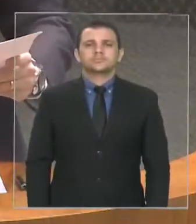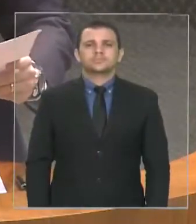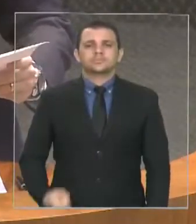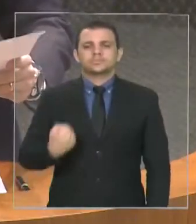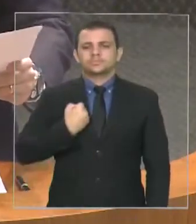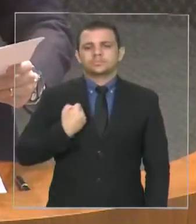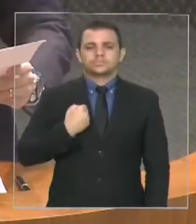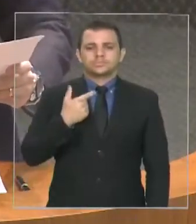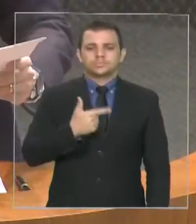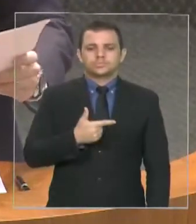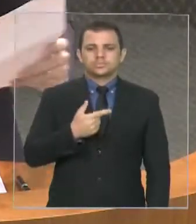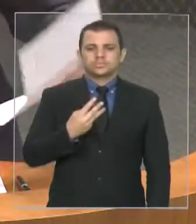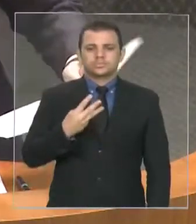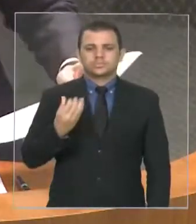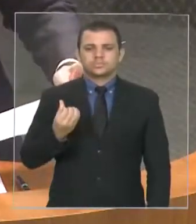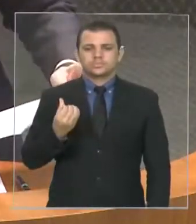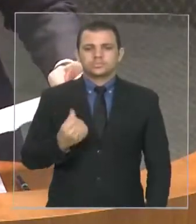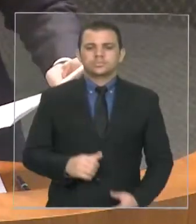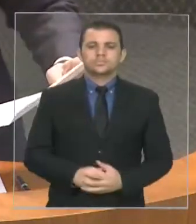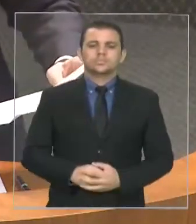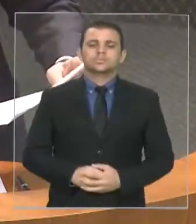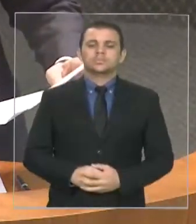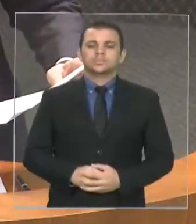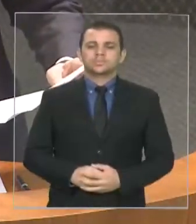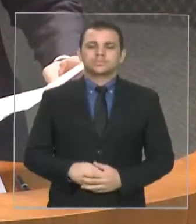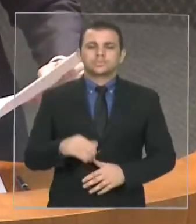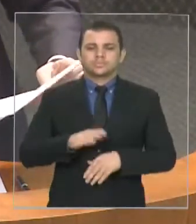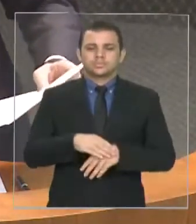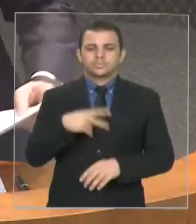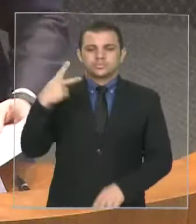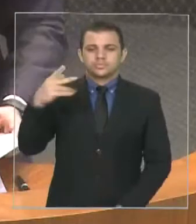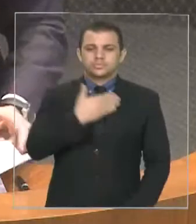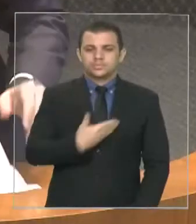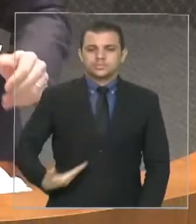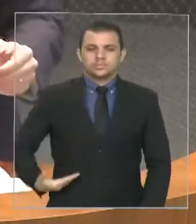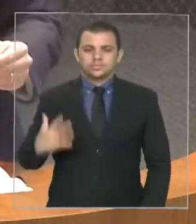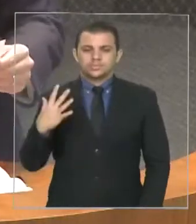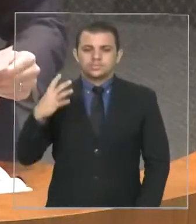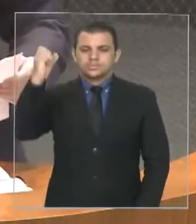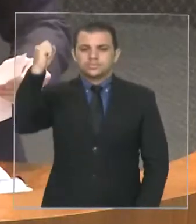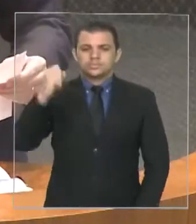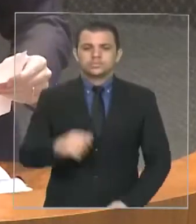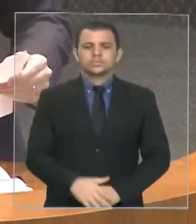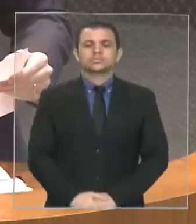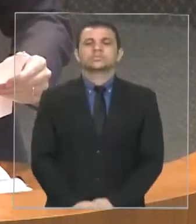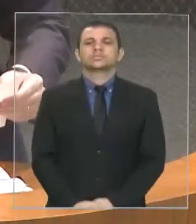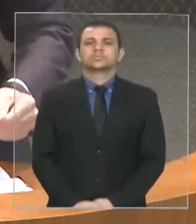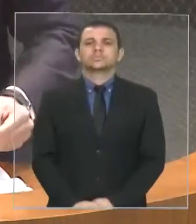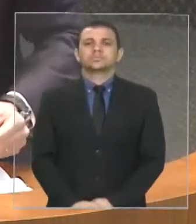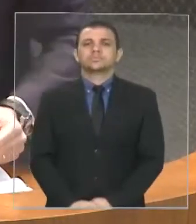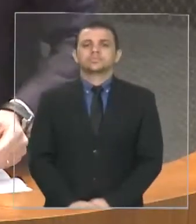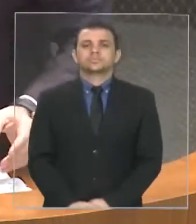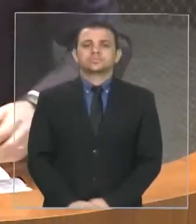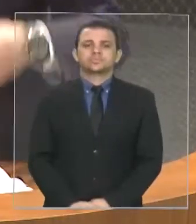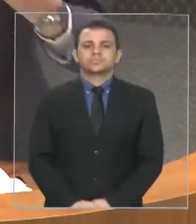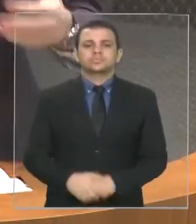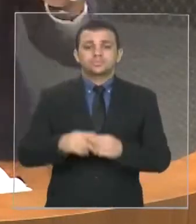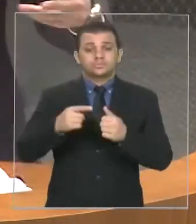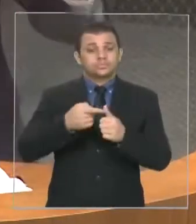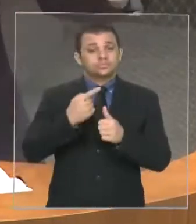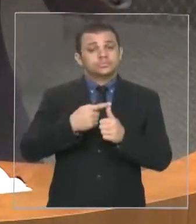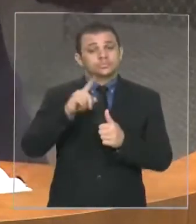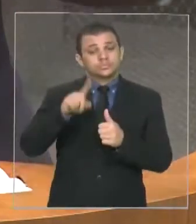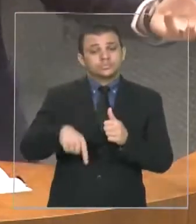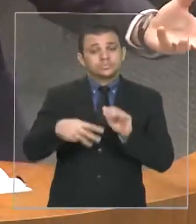número 236, do governador do governo comunista. Muito bem. Em primeiro lugar, essa é mais